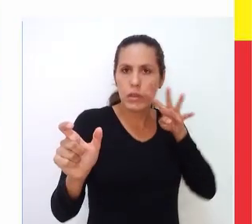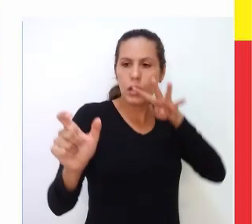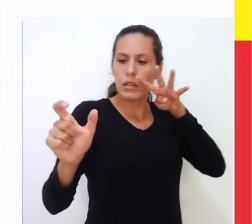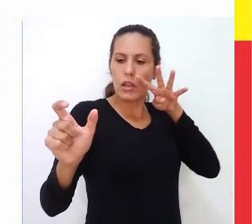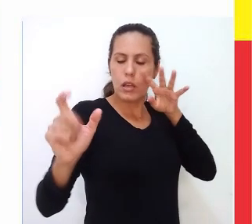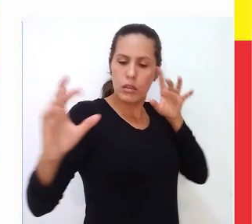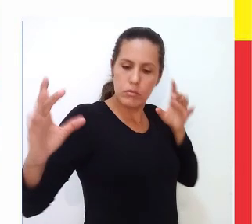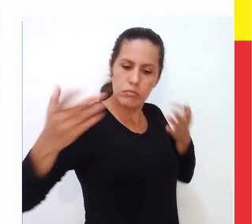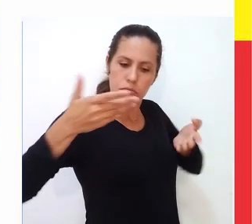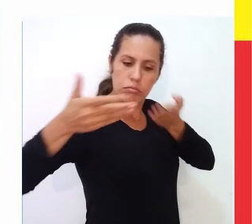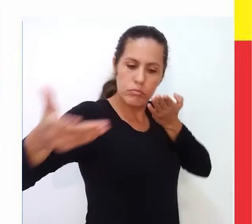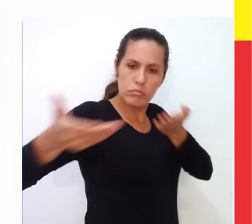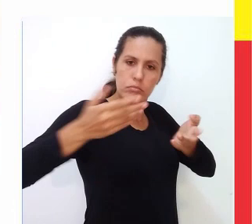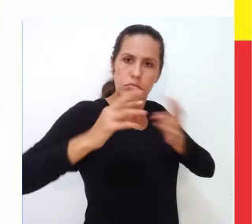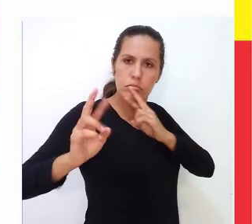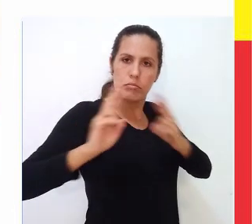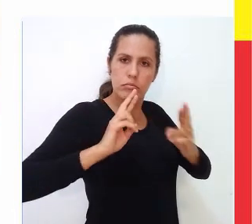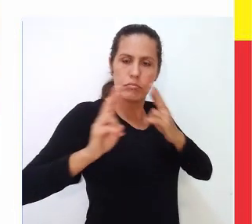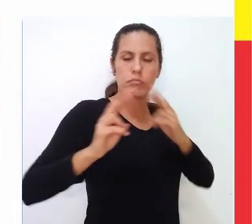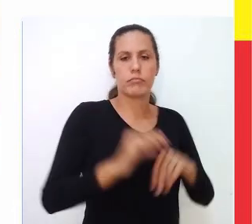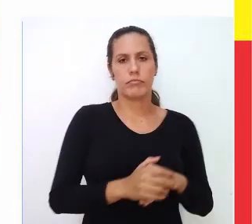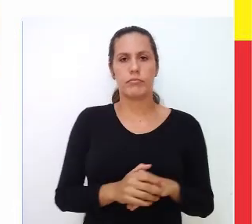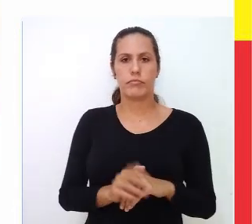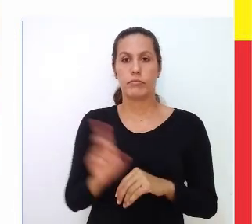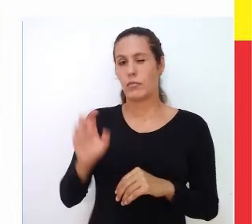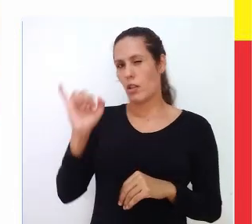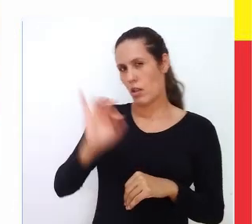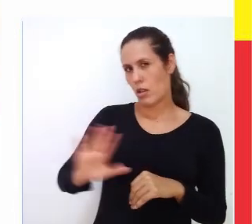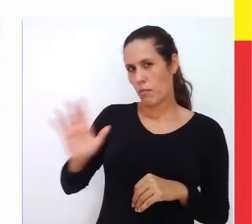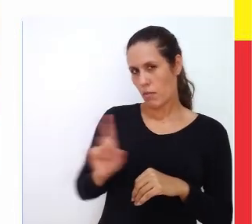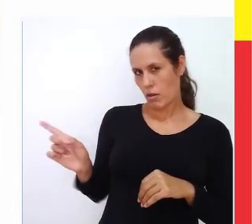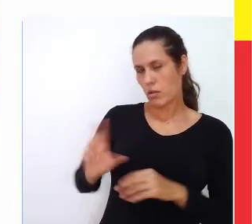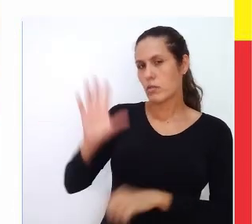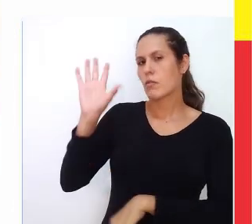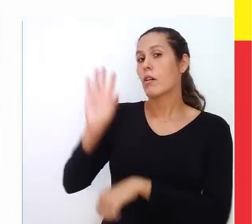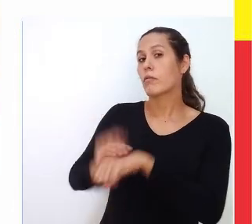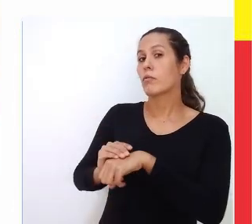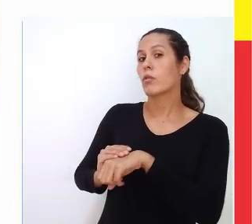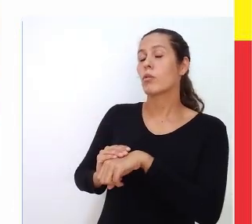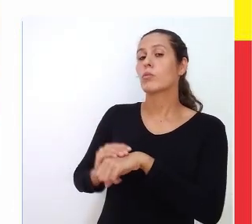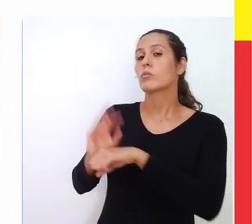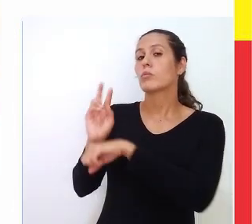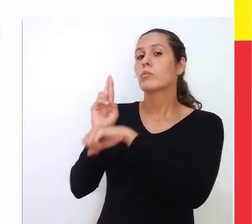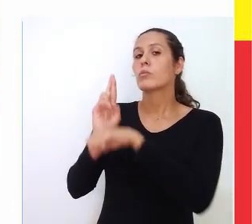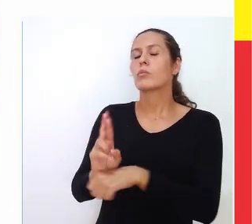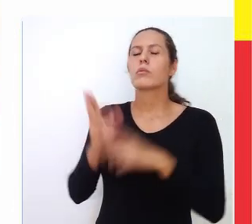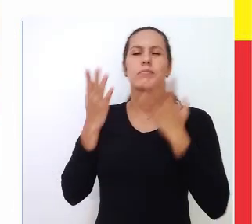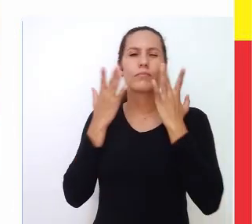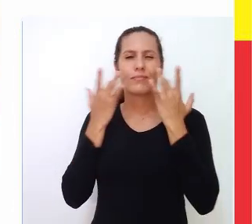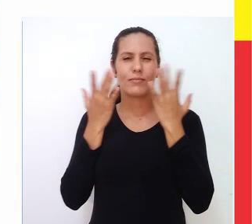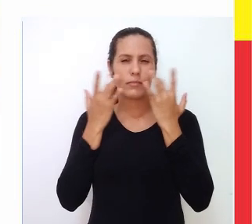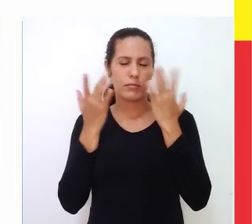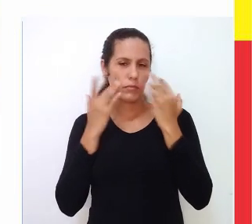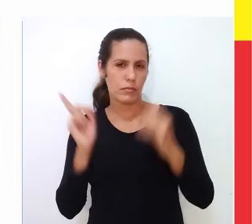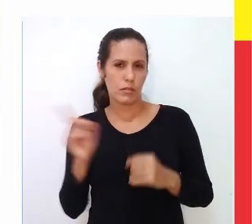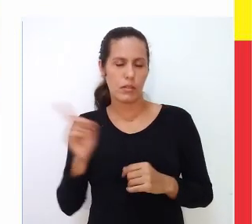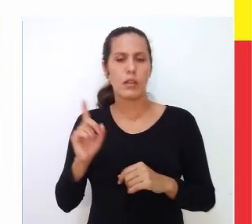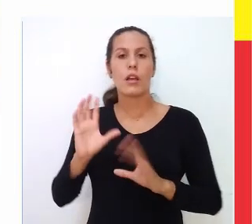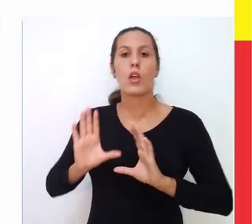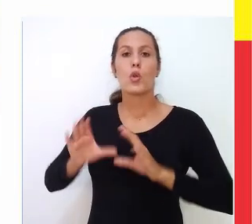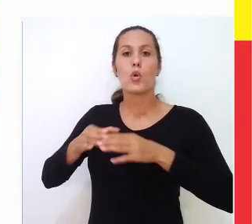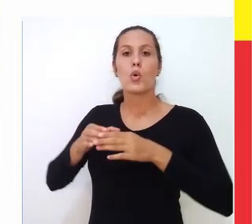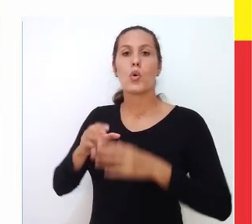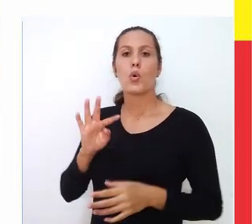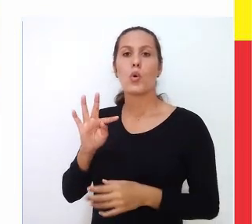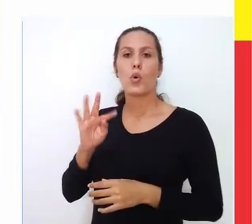espetáculo. Nessa imagem, vocês também podem ver aí, ó, tem uma foto de uma representação teatral. Essa